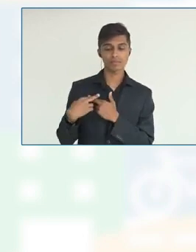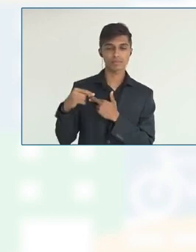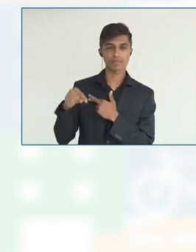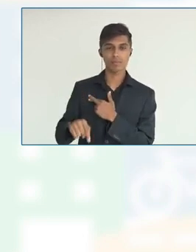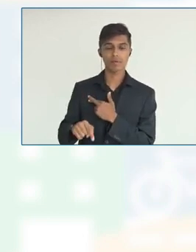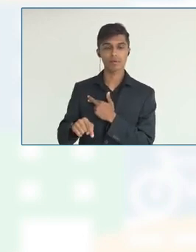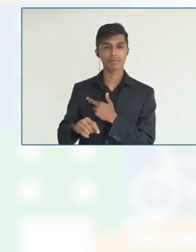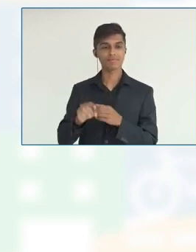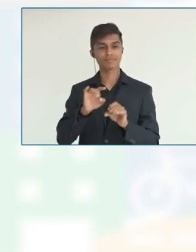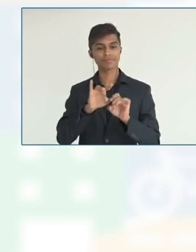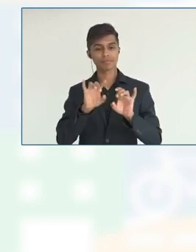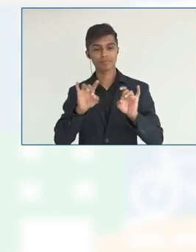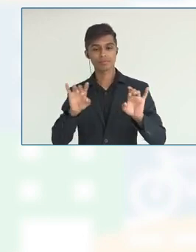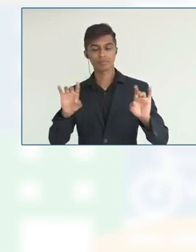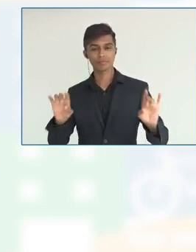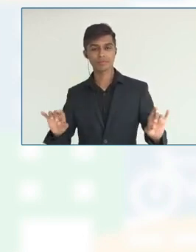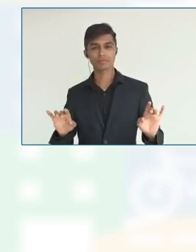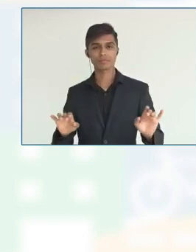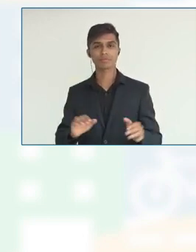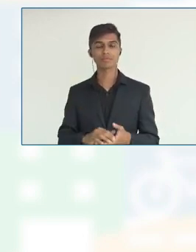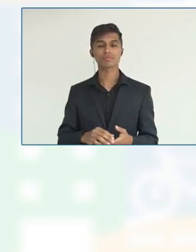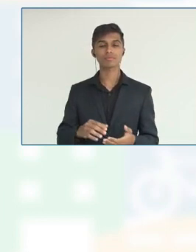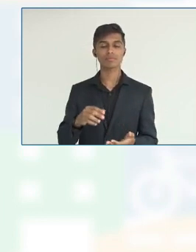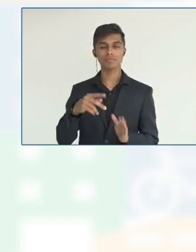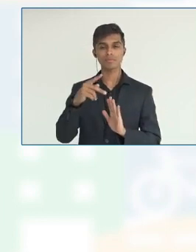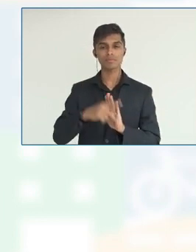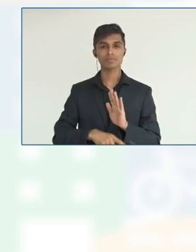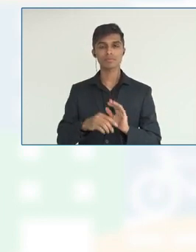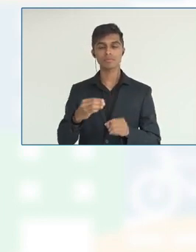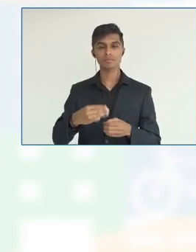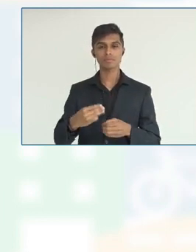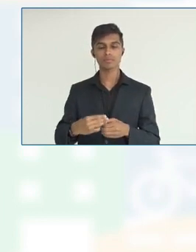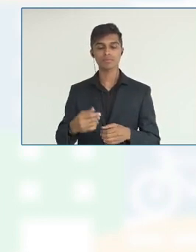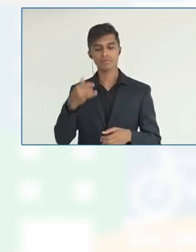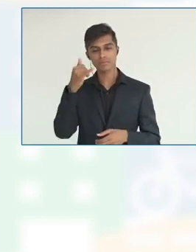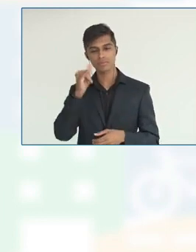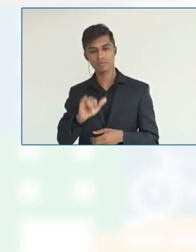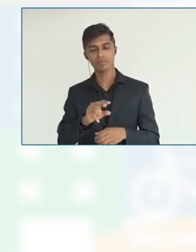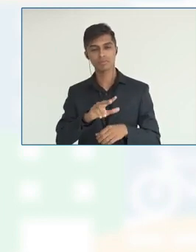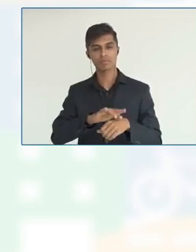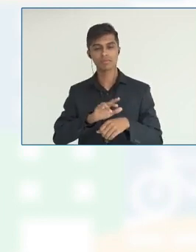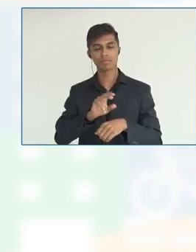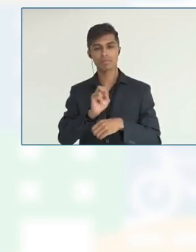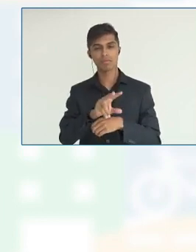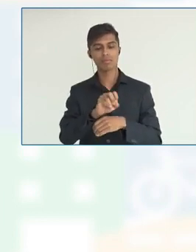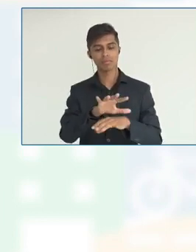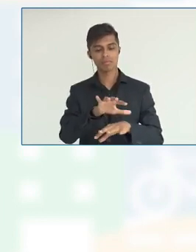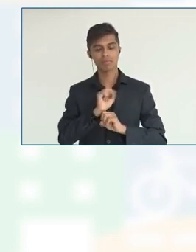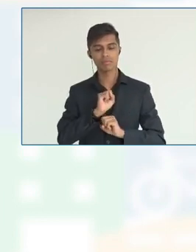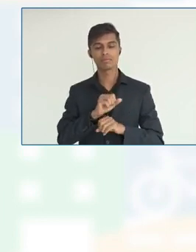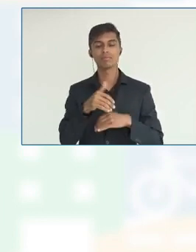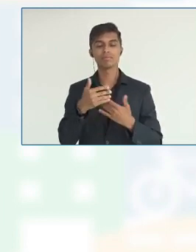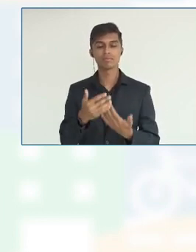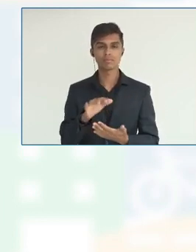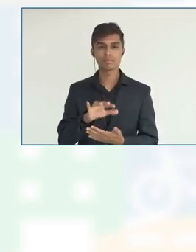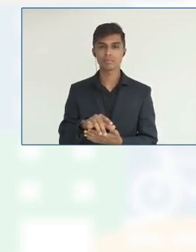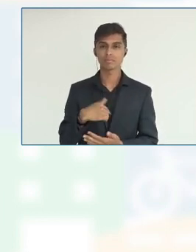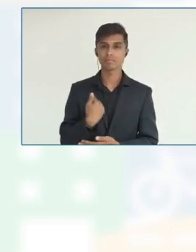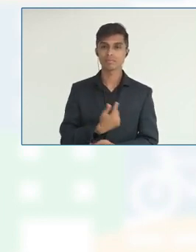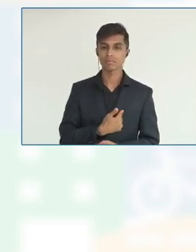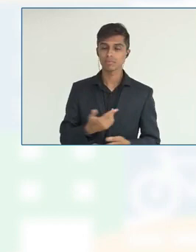estabelece as competências do Programa Municipal de Prevenção e Controle de Intoxicações, área dessa ao qual hoje